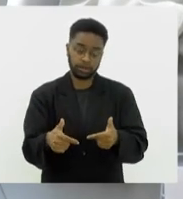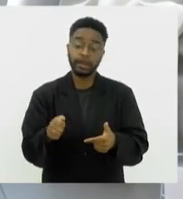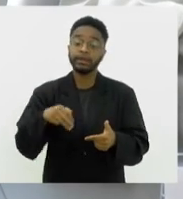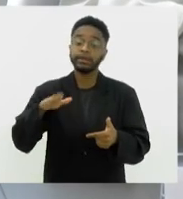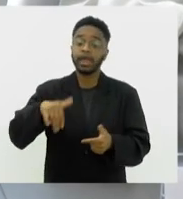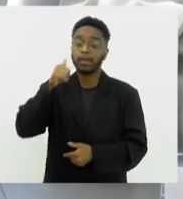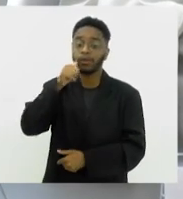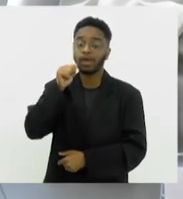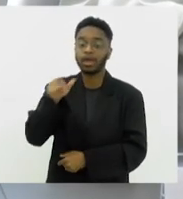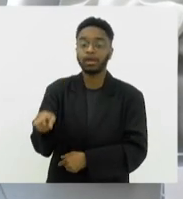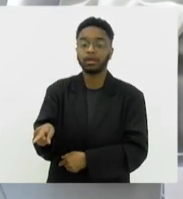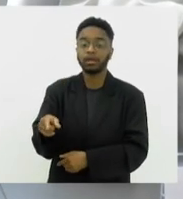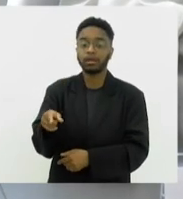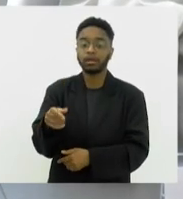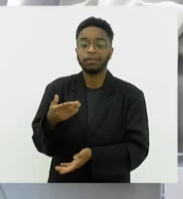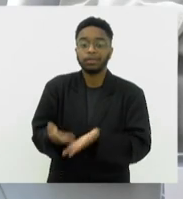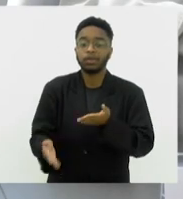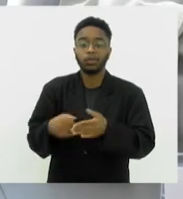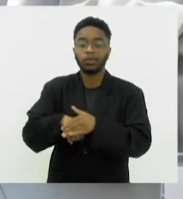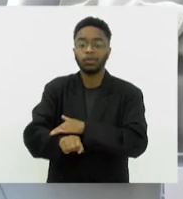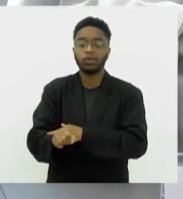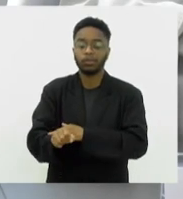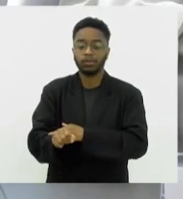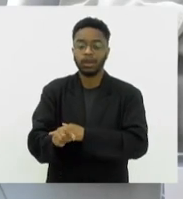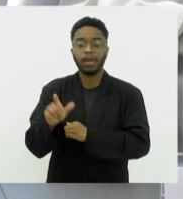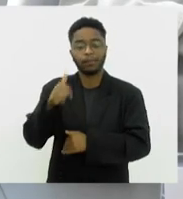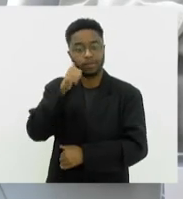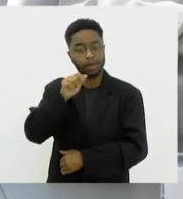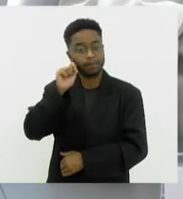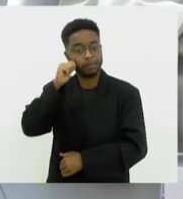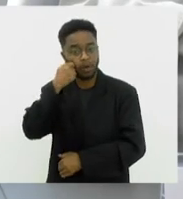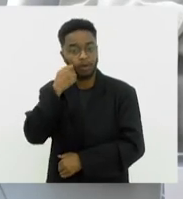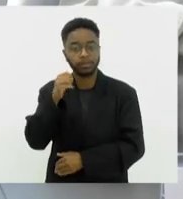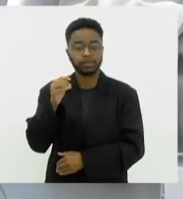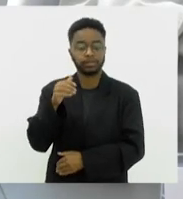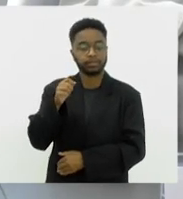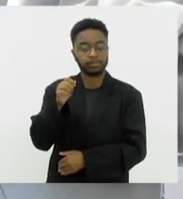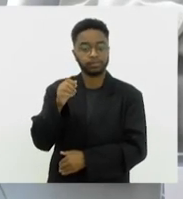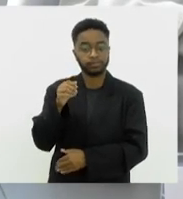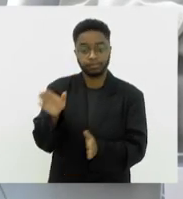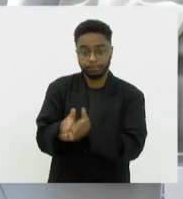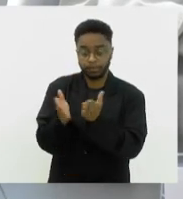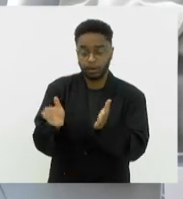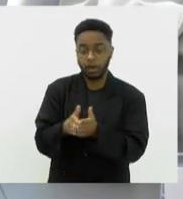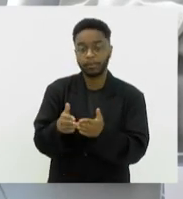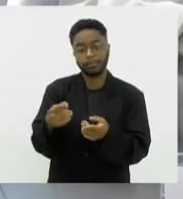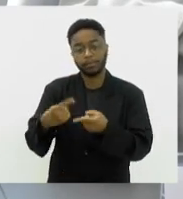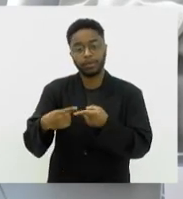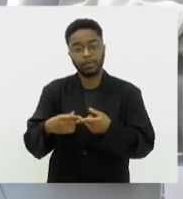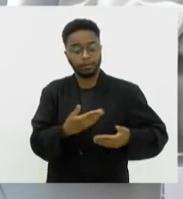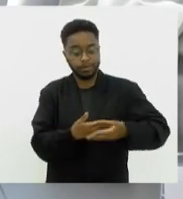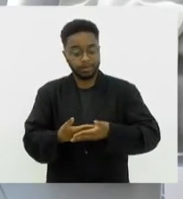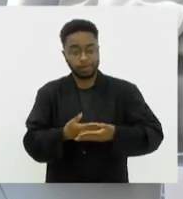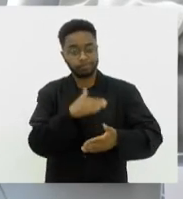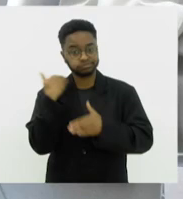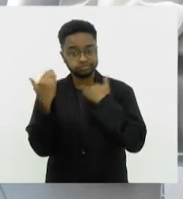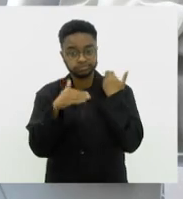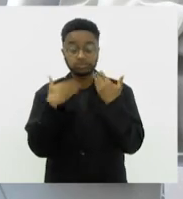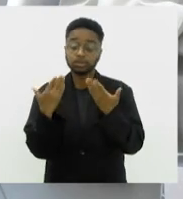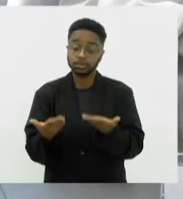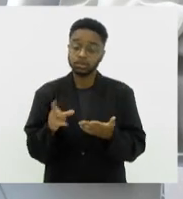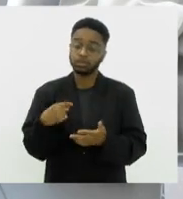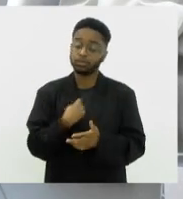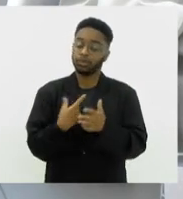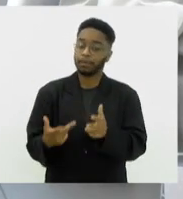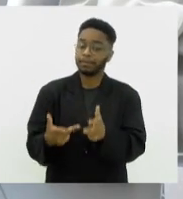essas mulheres eram mulheres pobres negras que perderam seus filhos então a gente via que perpassava diante da